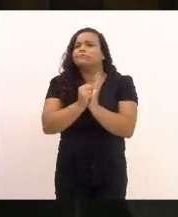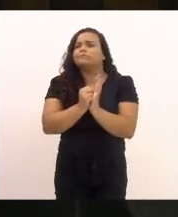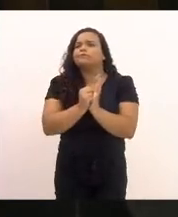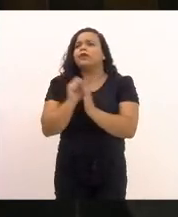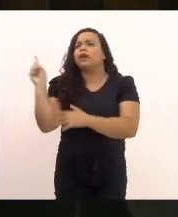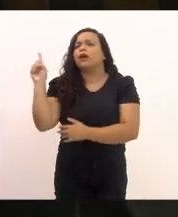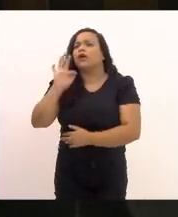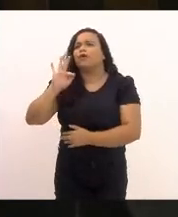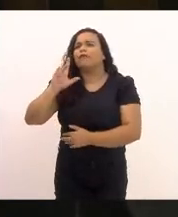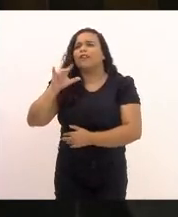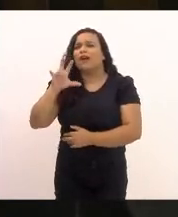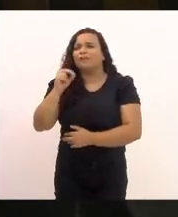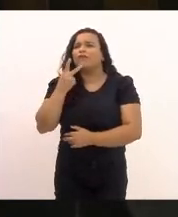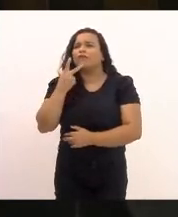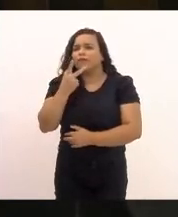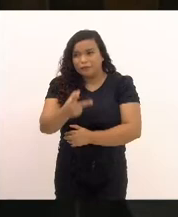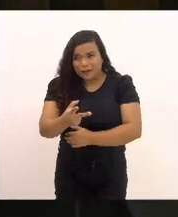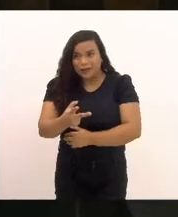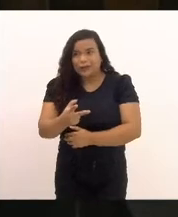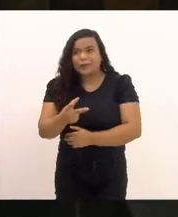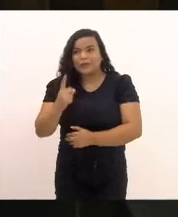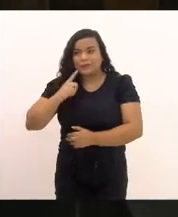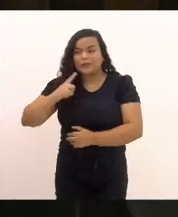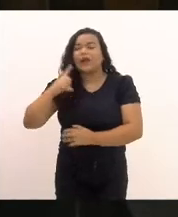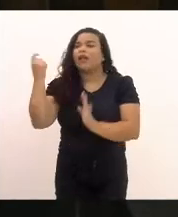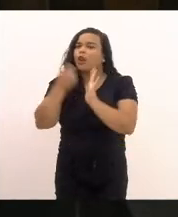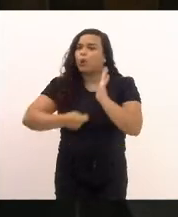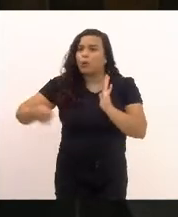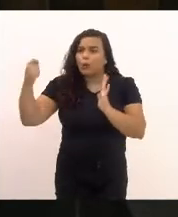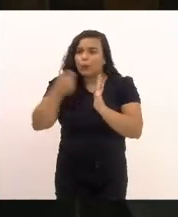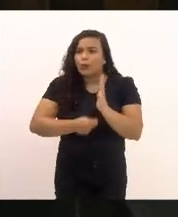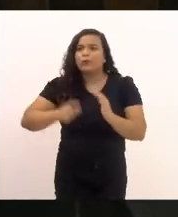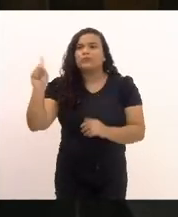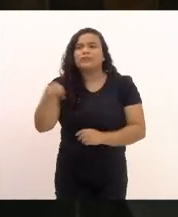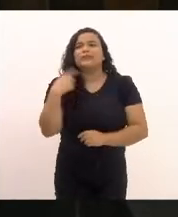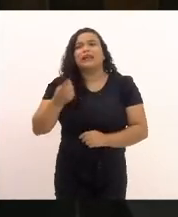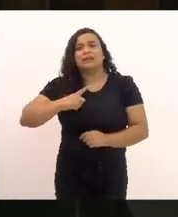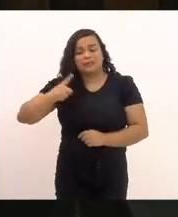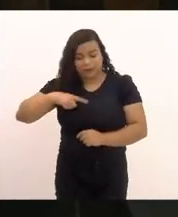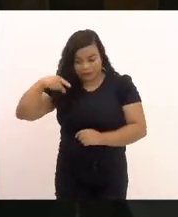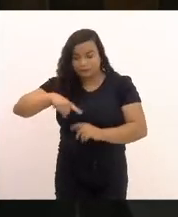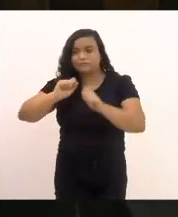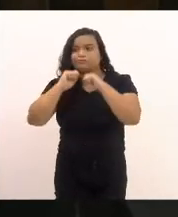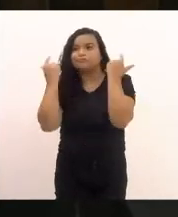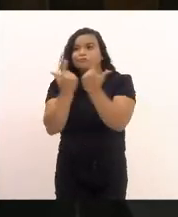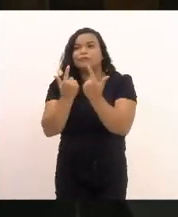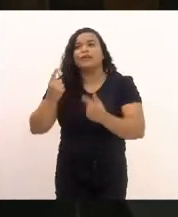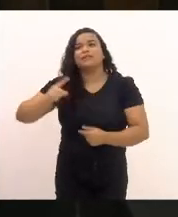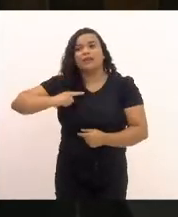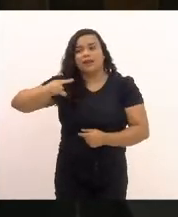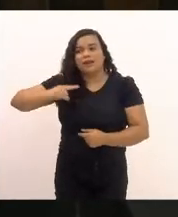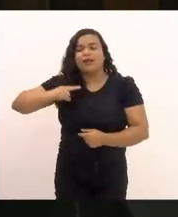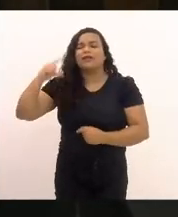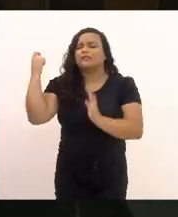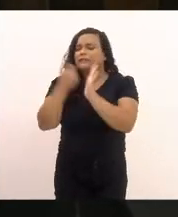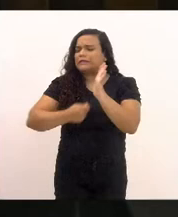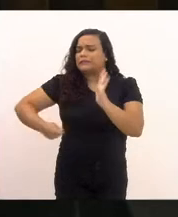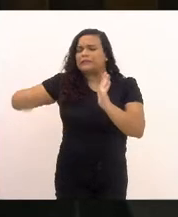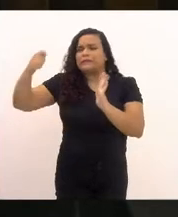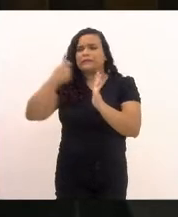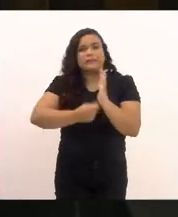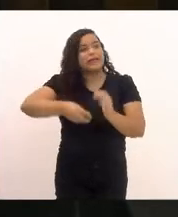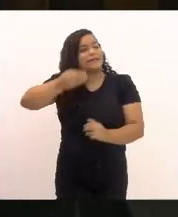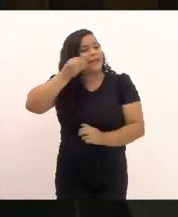pouco, no microfone de aparte, numa luta que temos travado aqui na Assembleia Legislativa, no sentido de